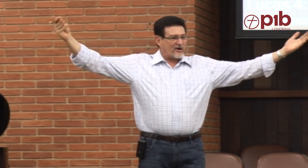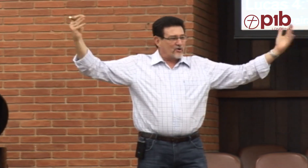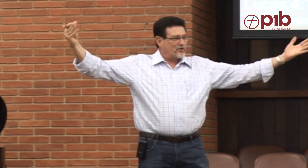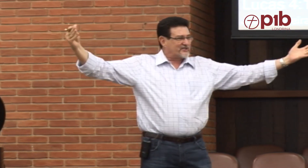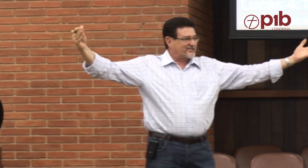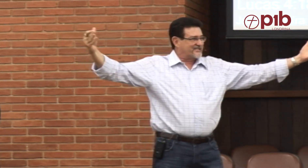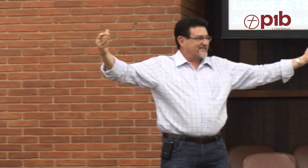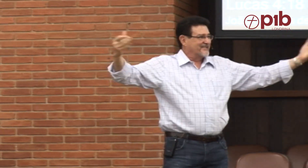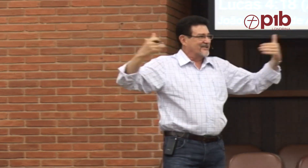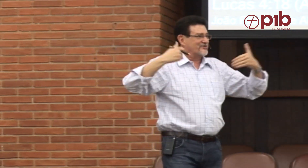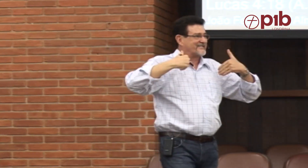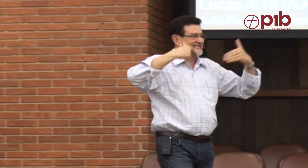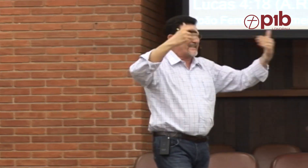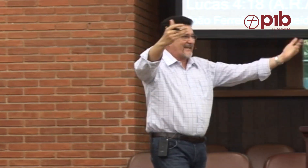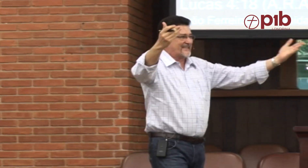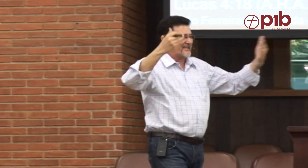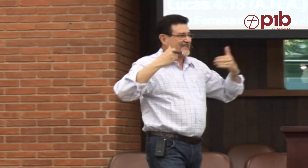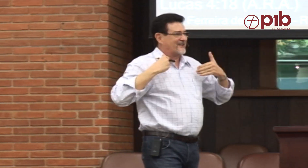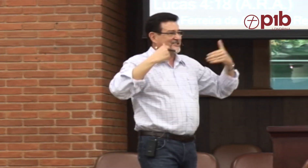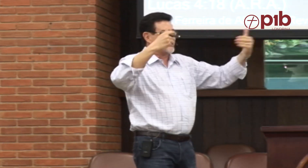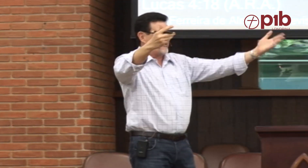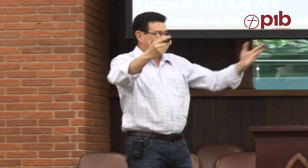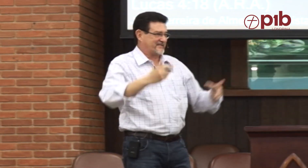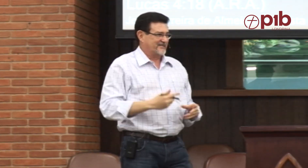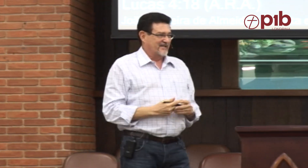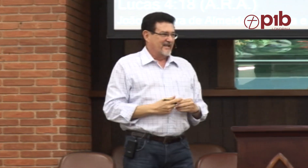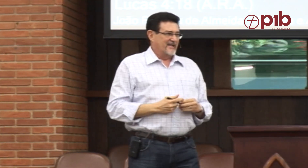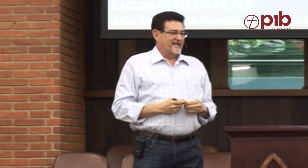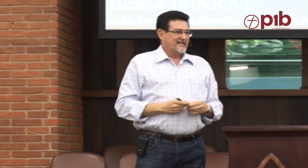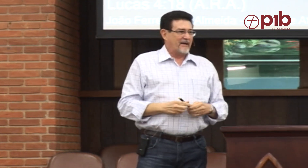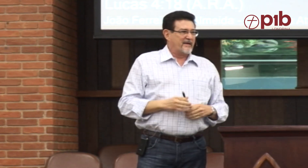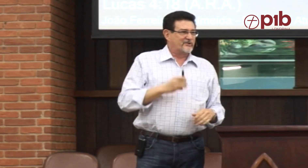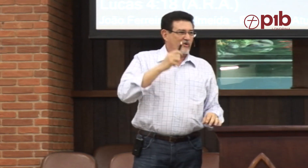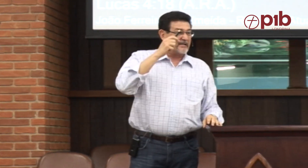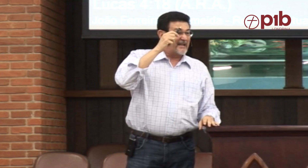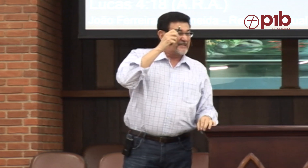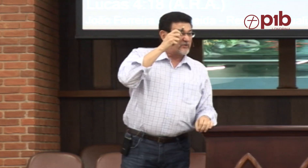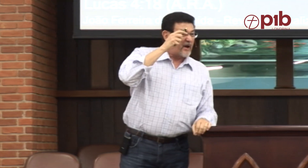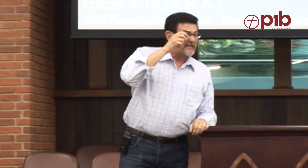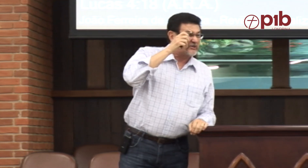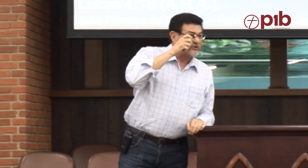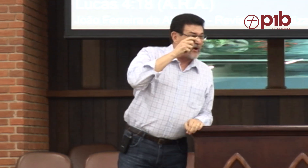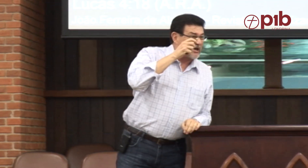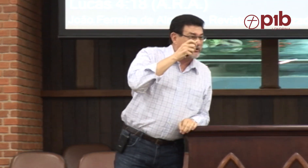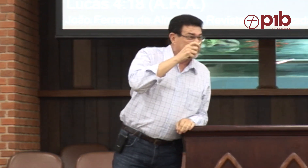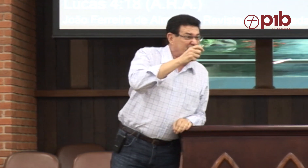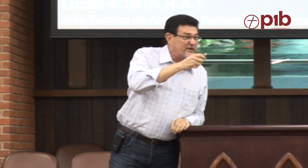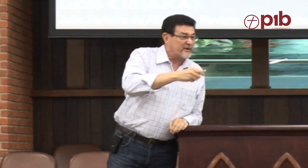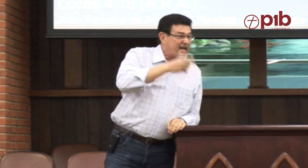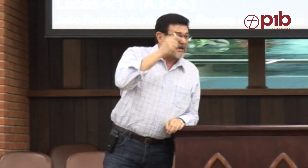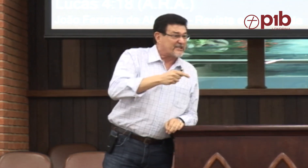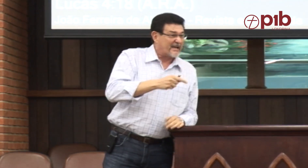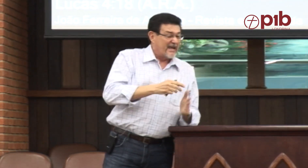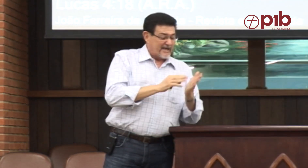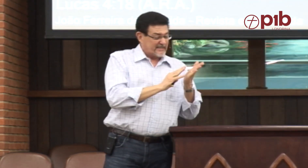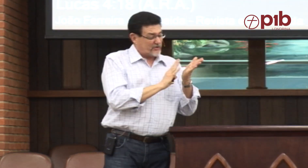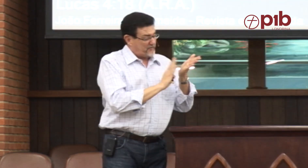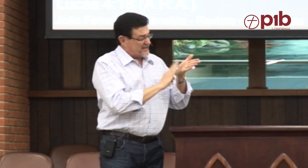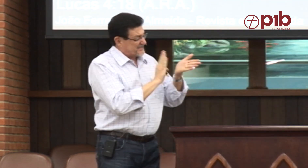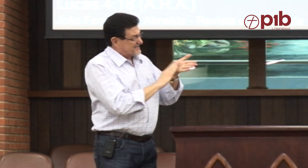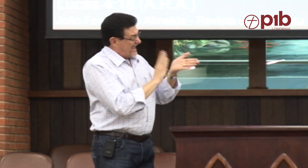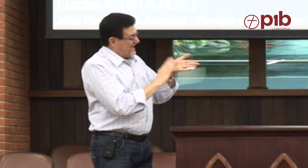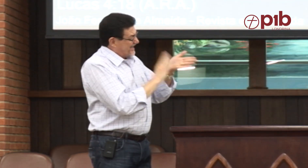a cruz e nos tira das algemas da mediocridade do raciocínio que acha